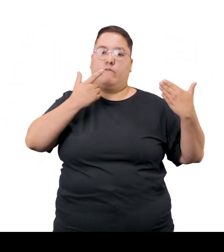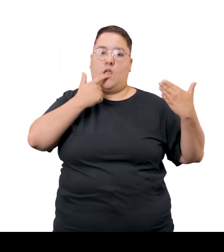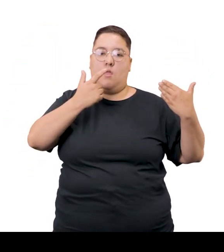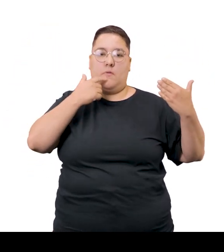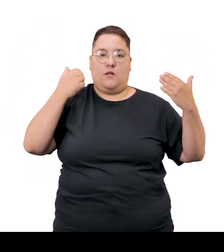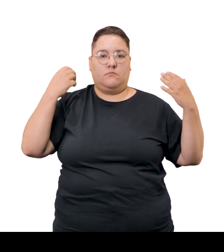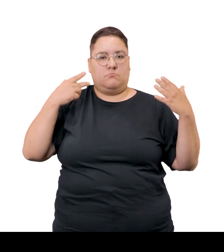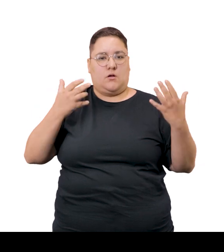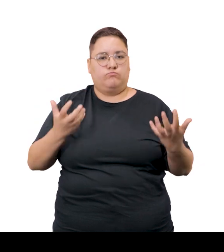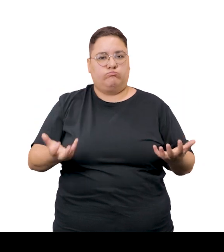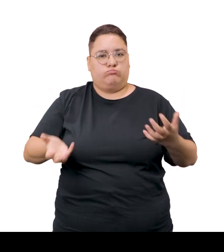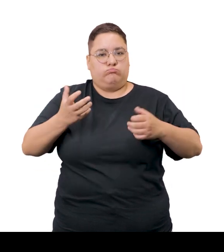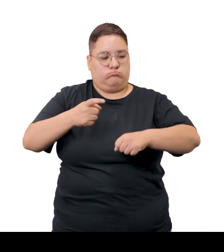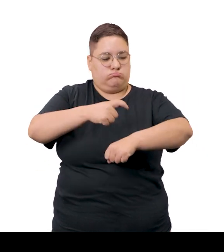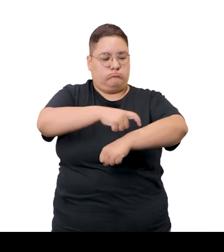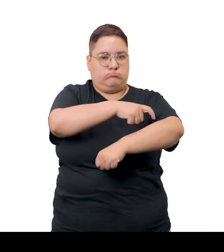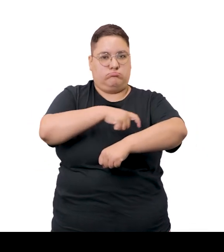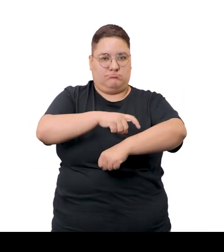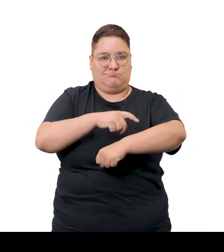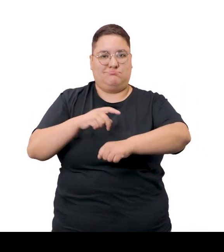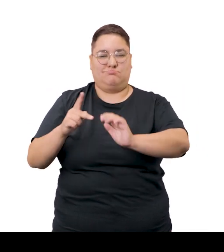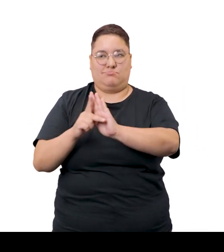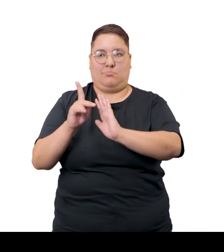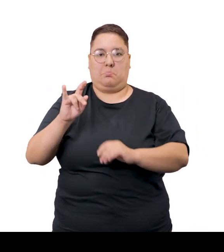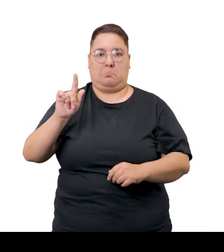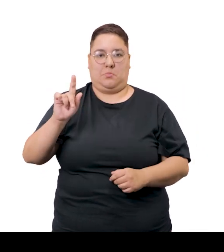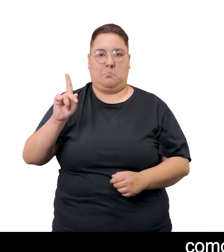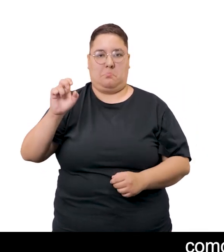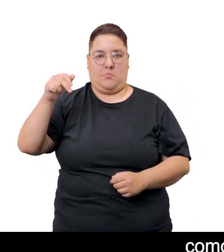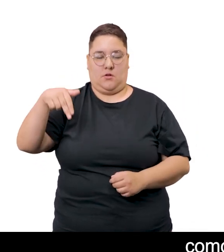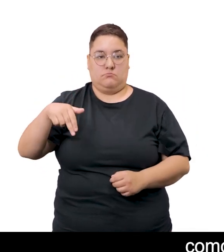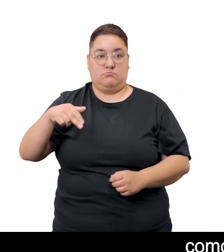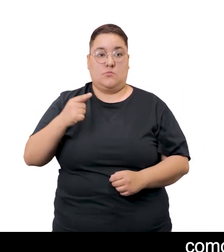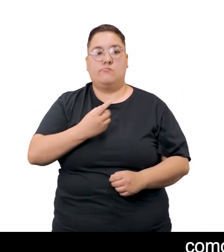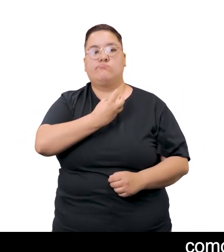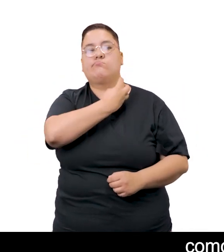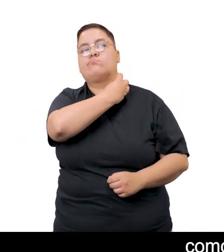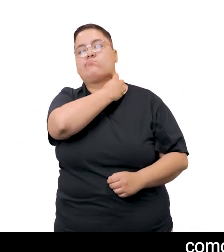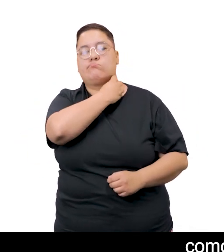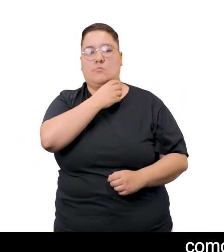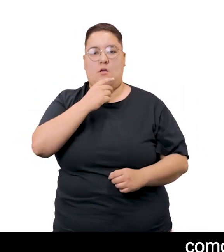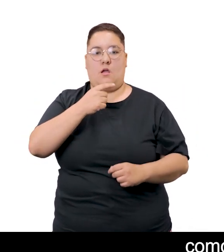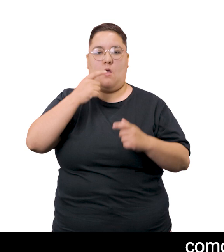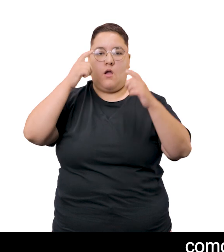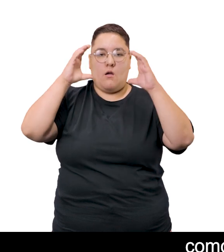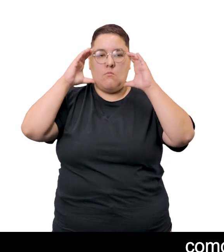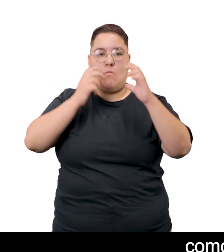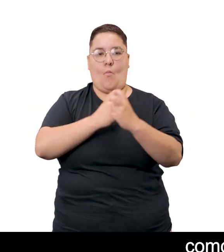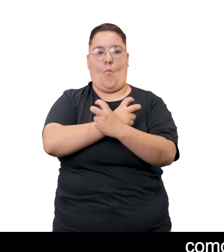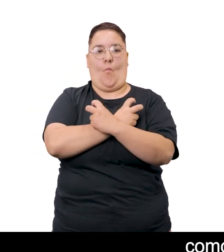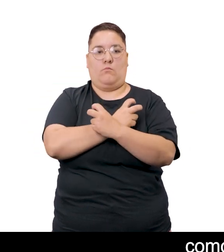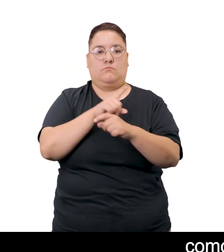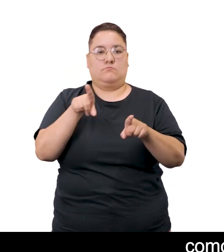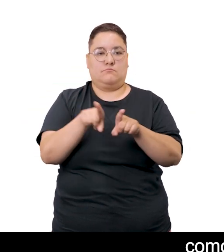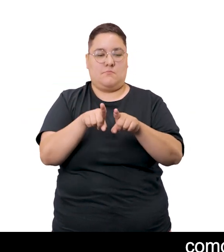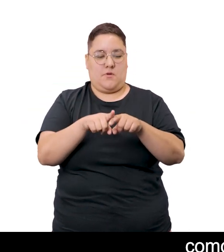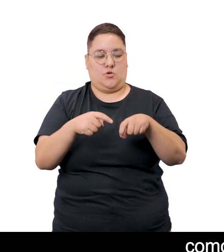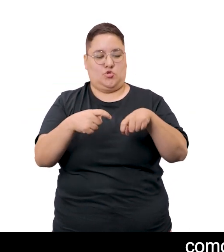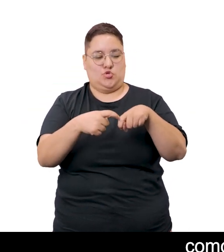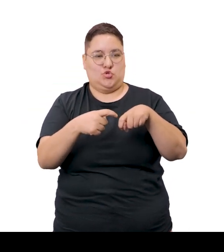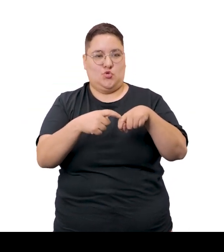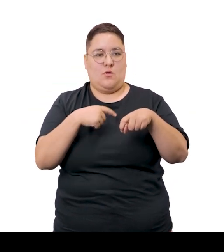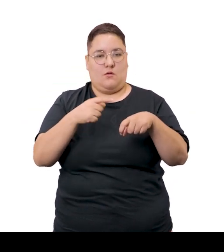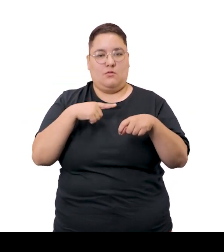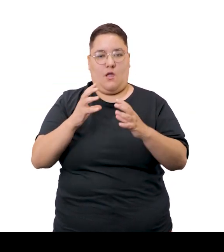O fundo vermelho acentua as tatuagens de Pigpen, como os crânios de fogo em seu pescoço e as abóboras em seus